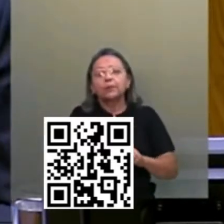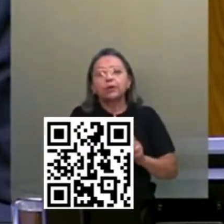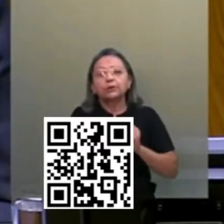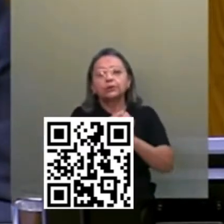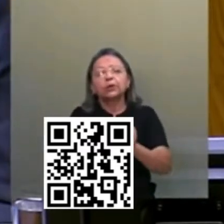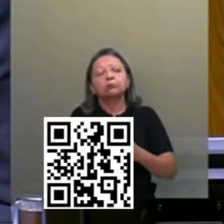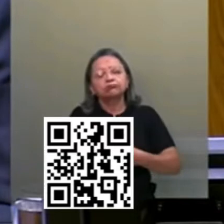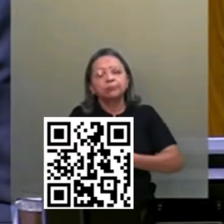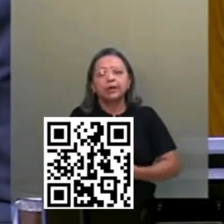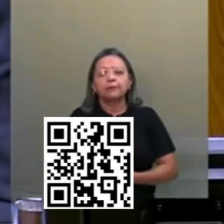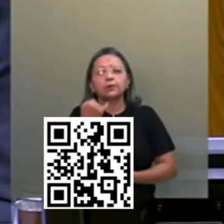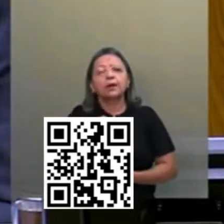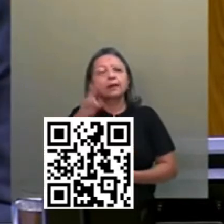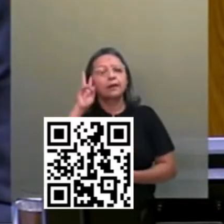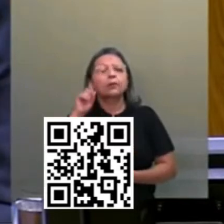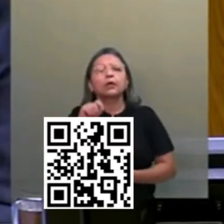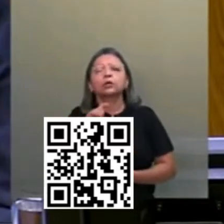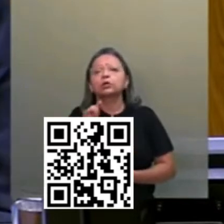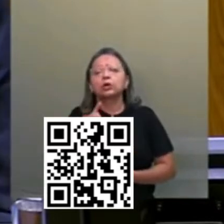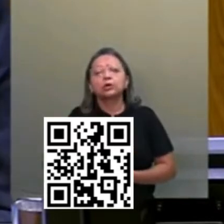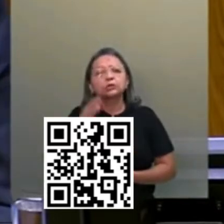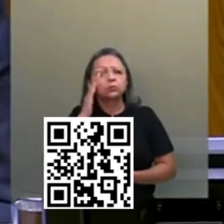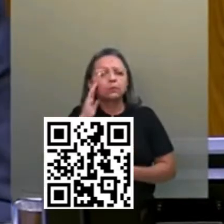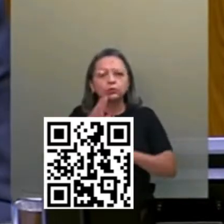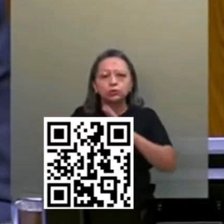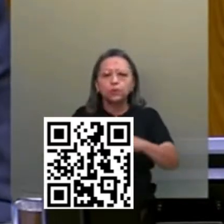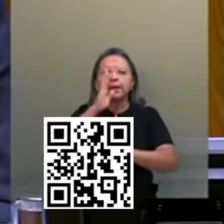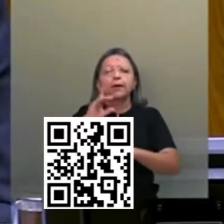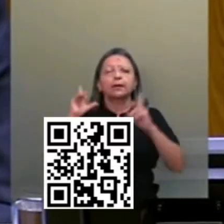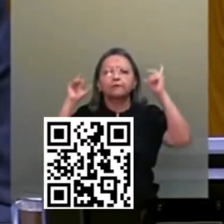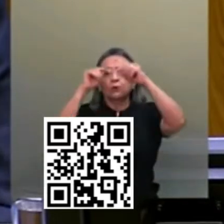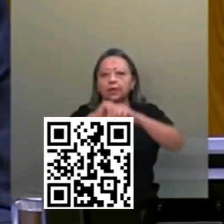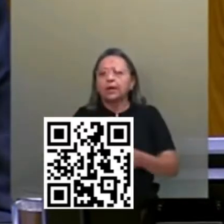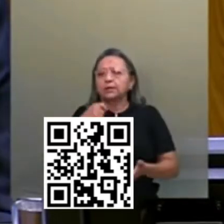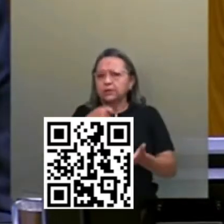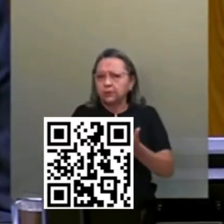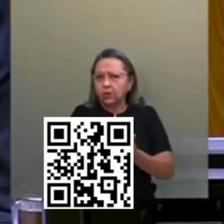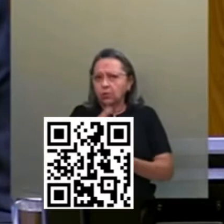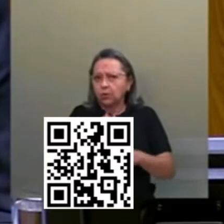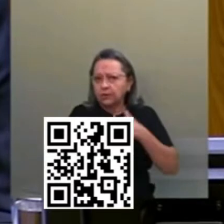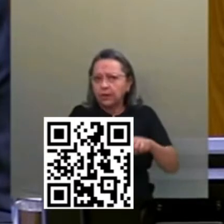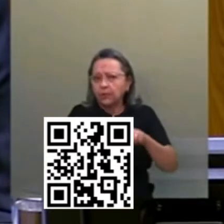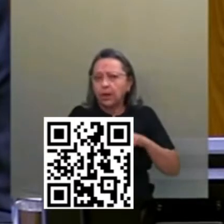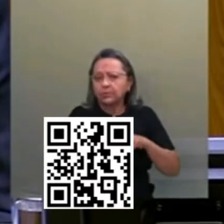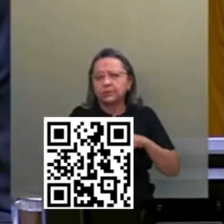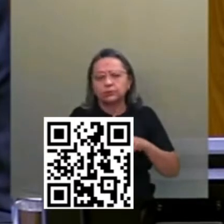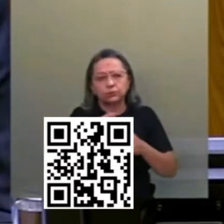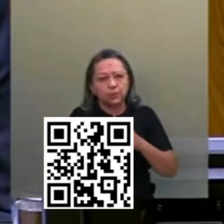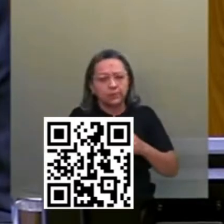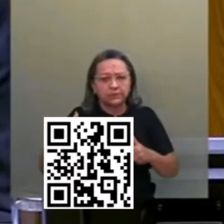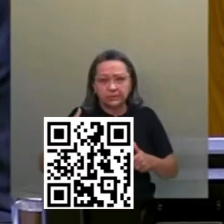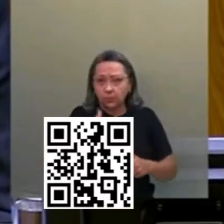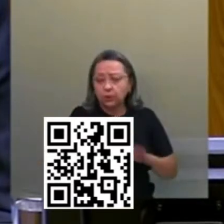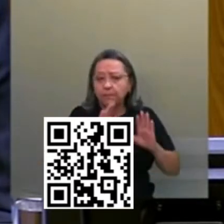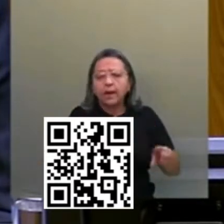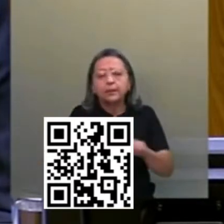ser importante lembrar não apenas que soubemos superar as dificuldades impostas ao nosso trabalho pela crise sanitária, como